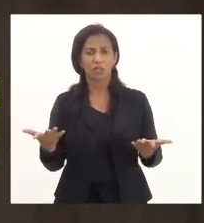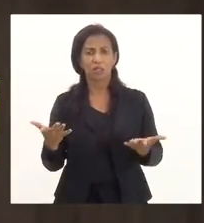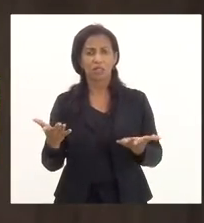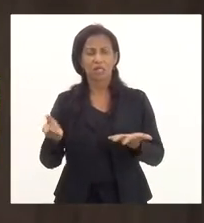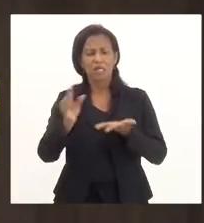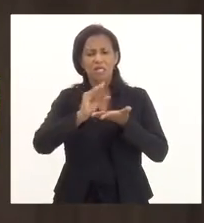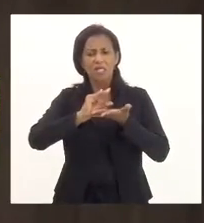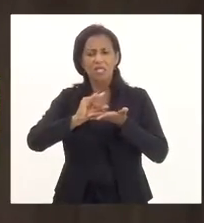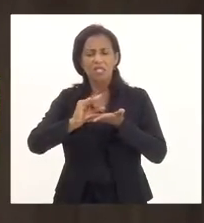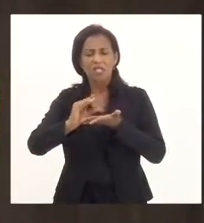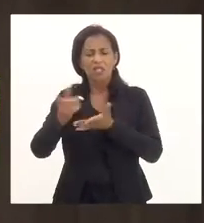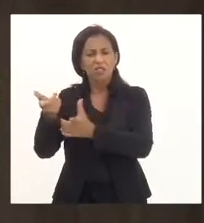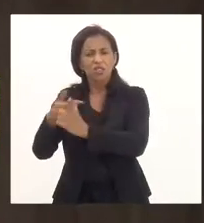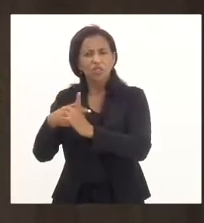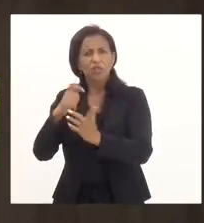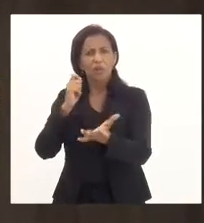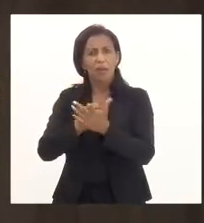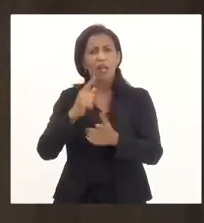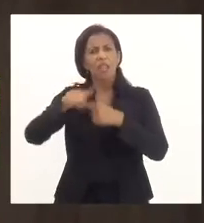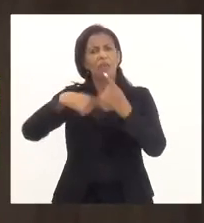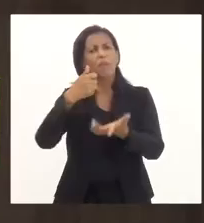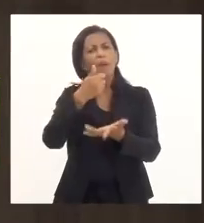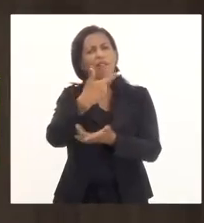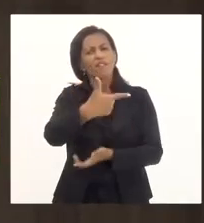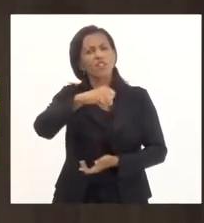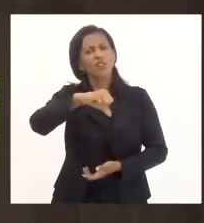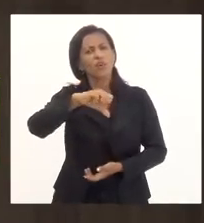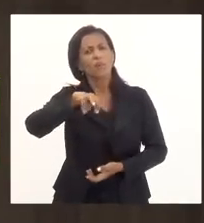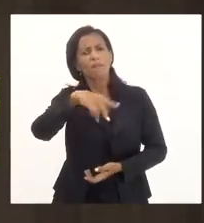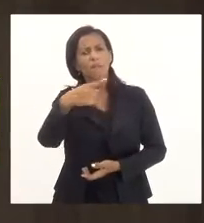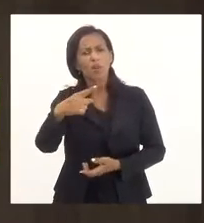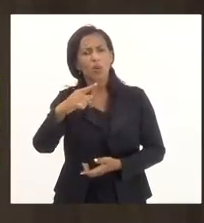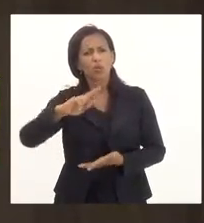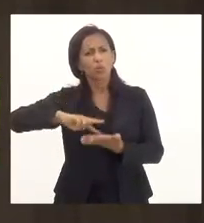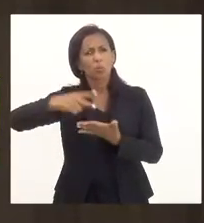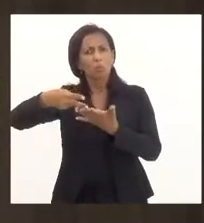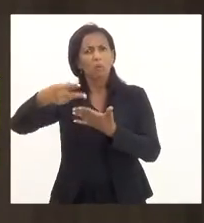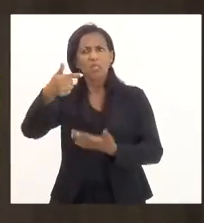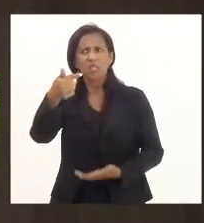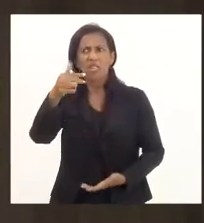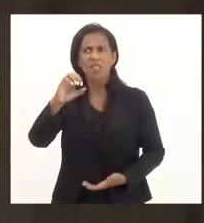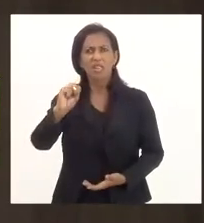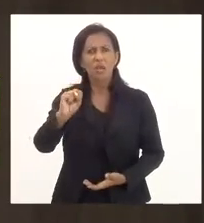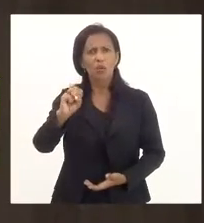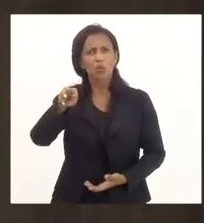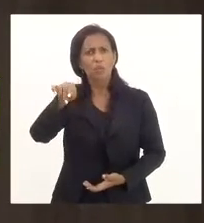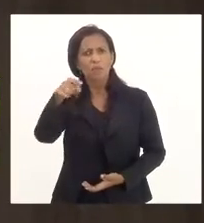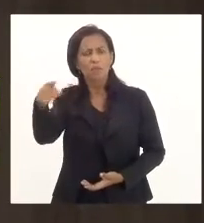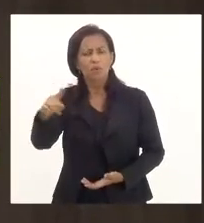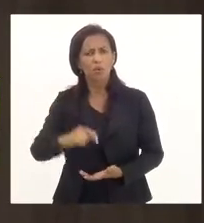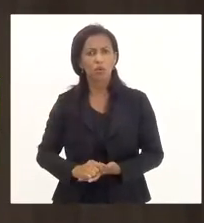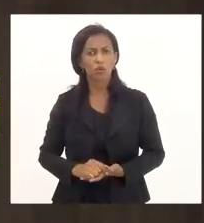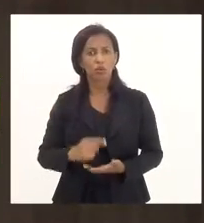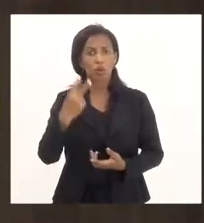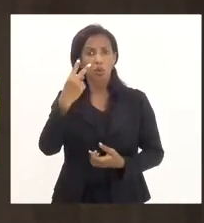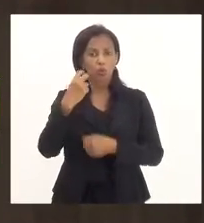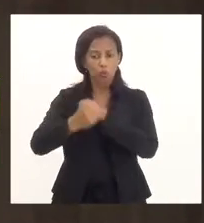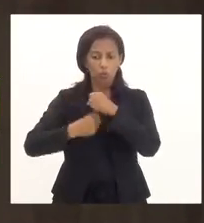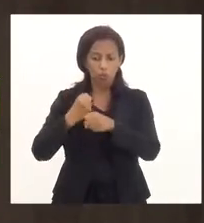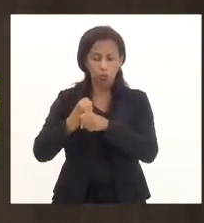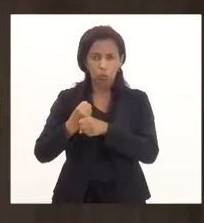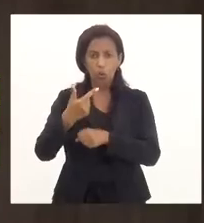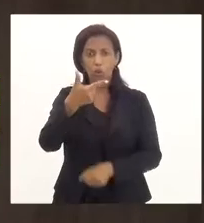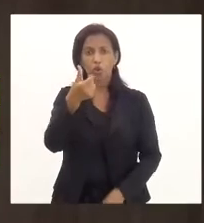saldo a pagar depois de pagar 29 milhões passou para 78 bilhões dois anos depois